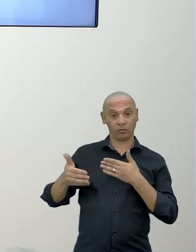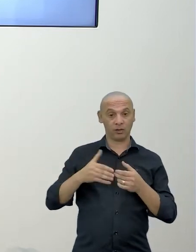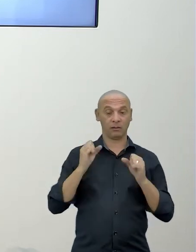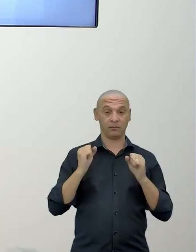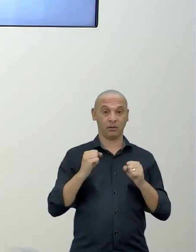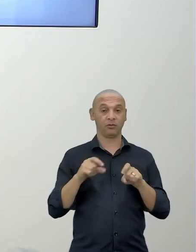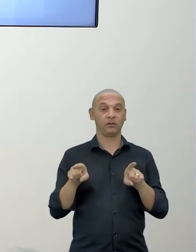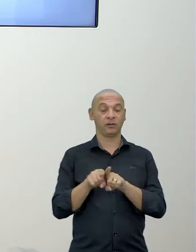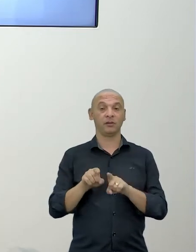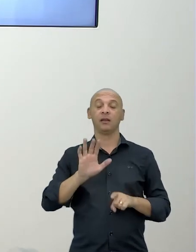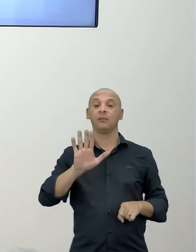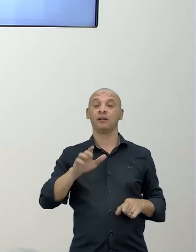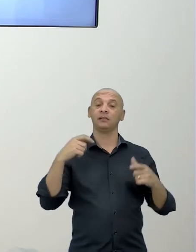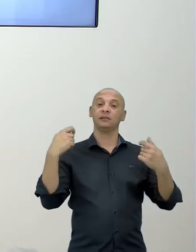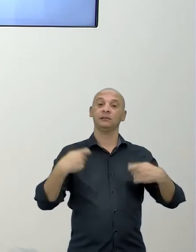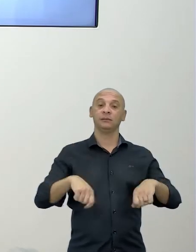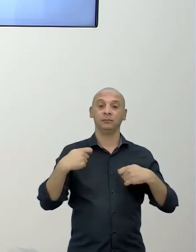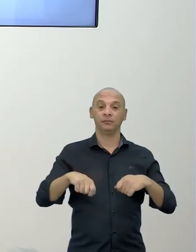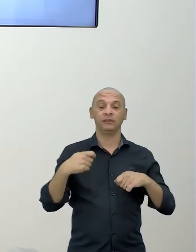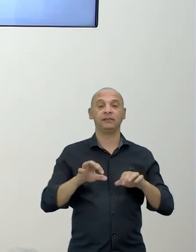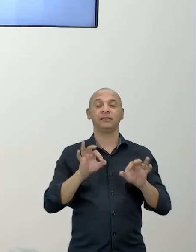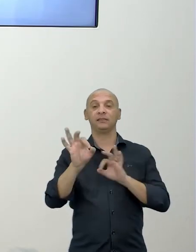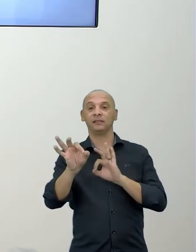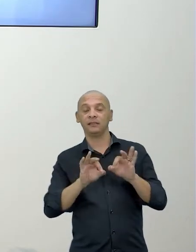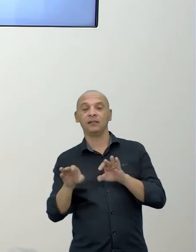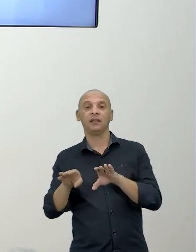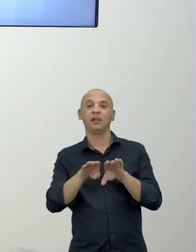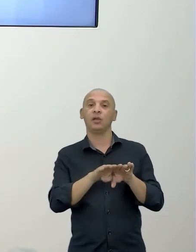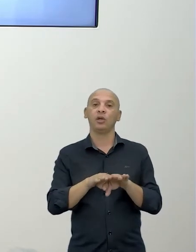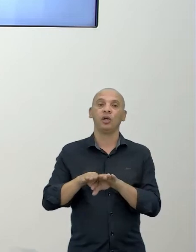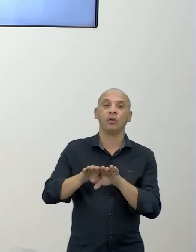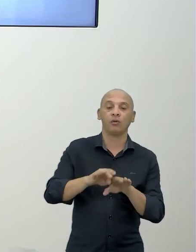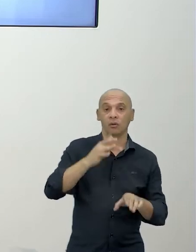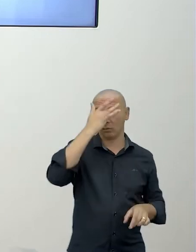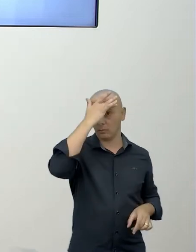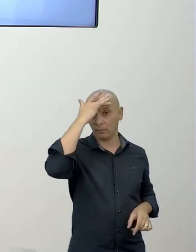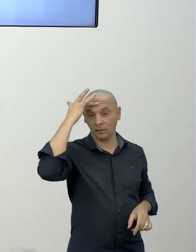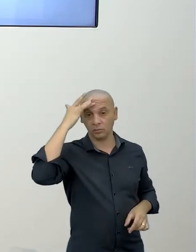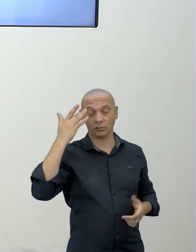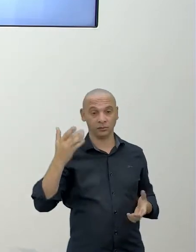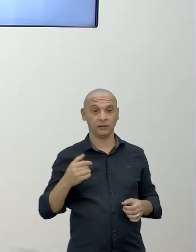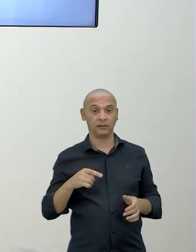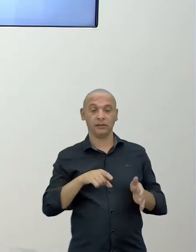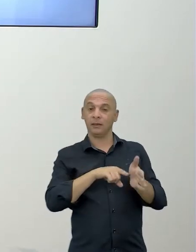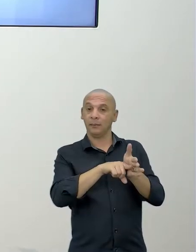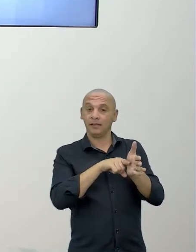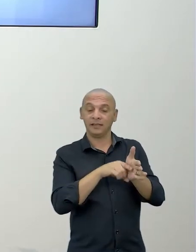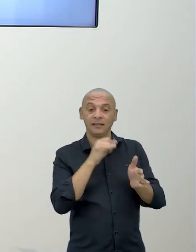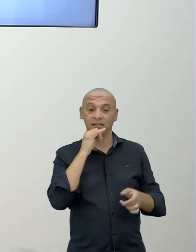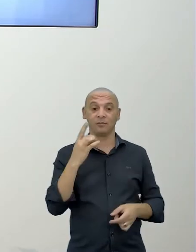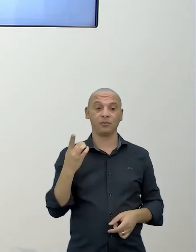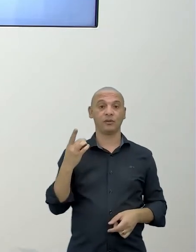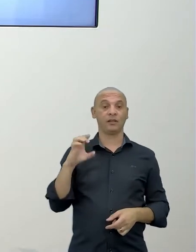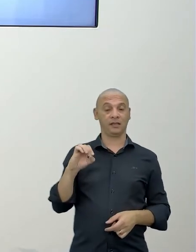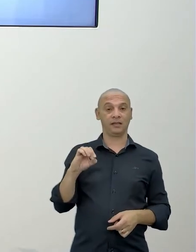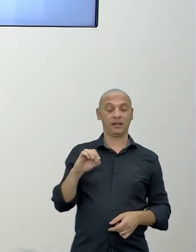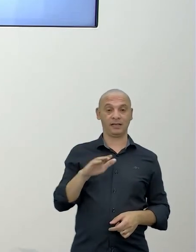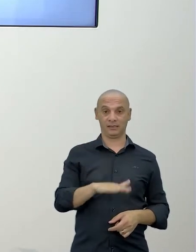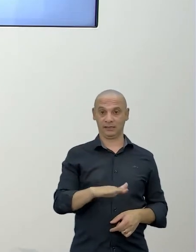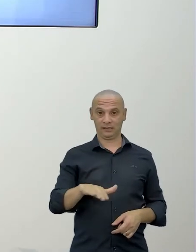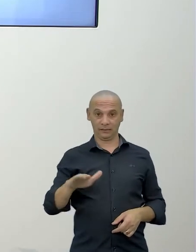determinar qual é o perfil. Eu quero pesquisar pessoas de todas as idades? Você pode pesquisar, mas você tem que ter uma